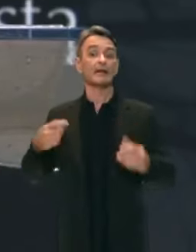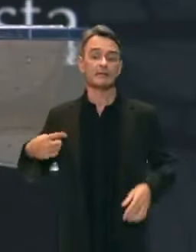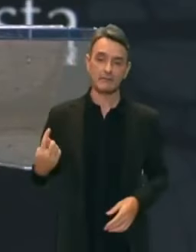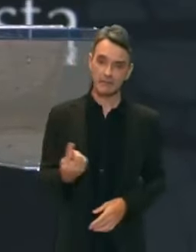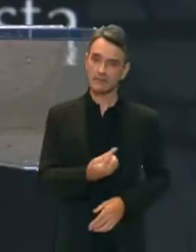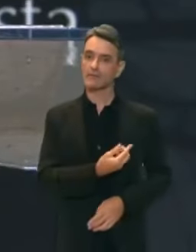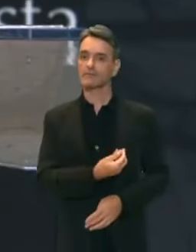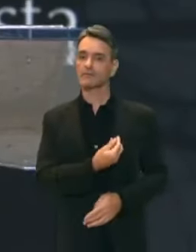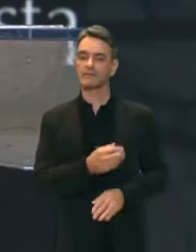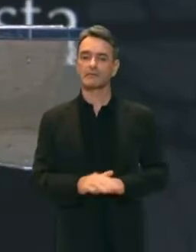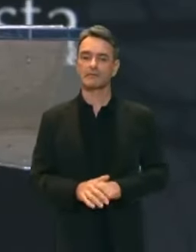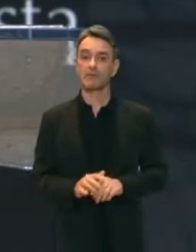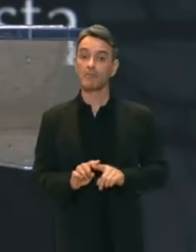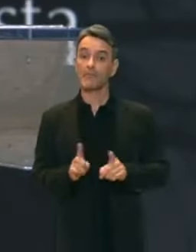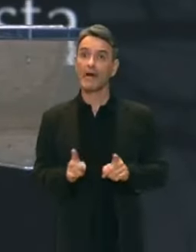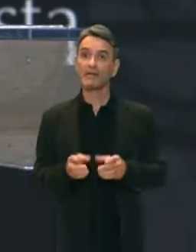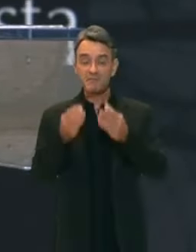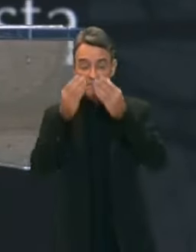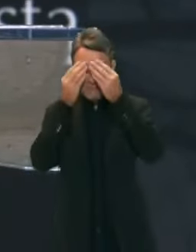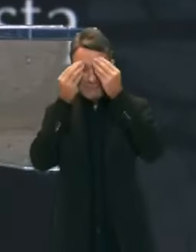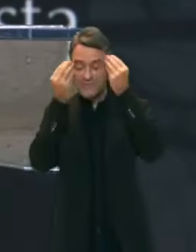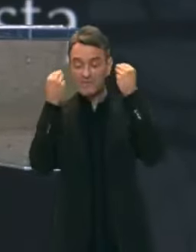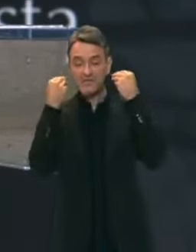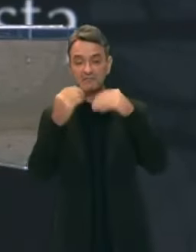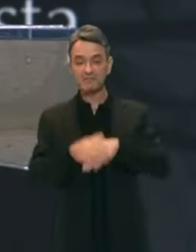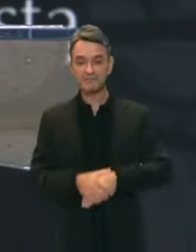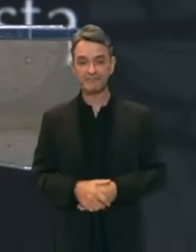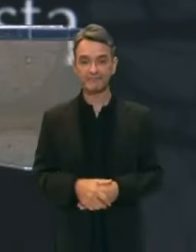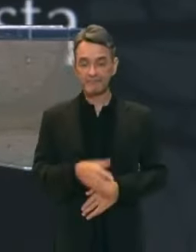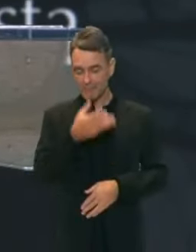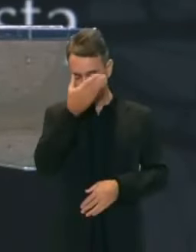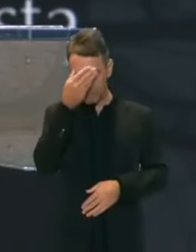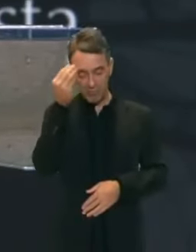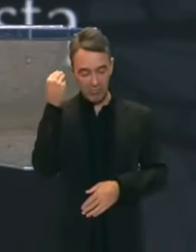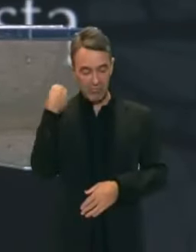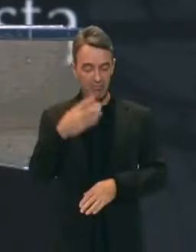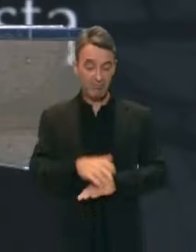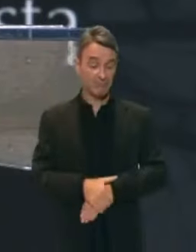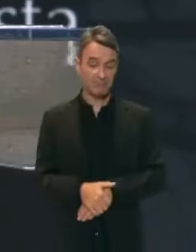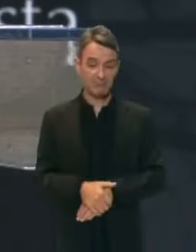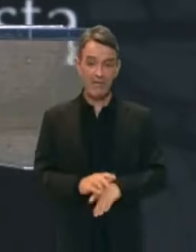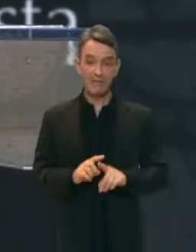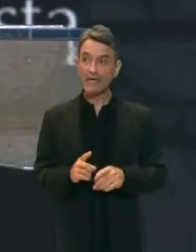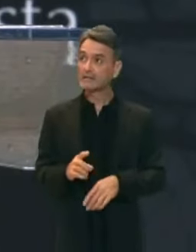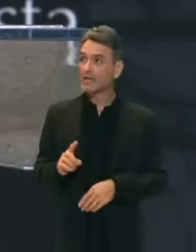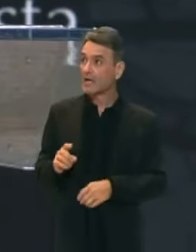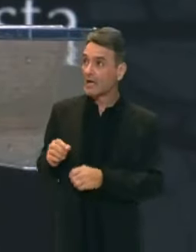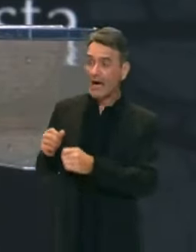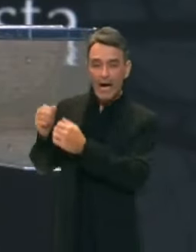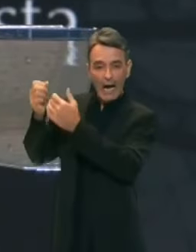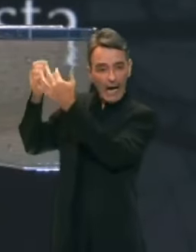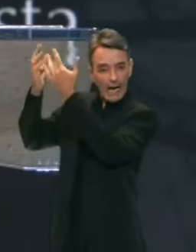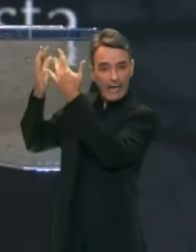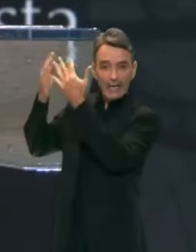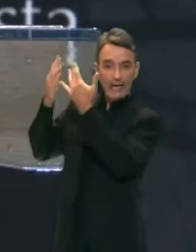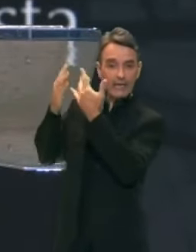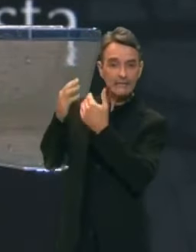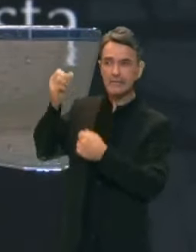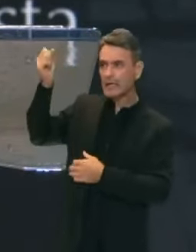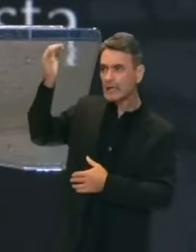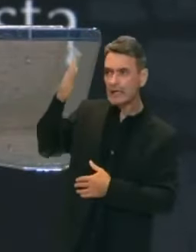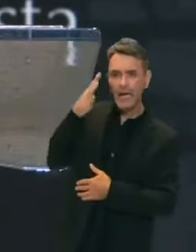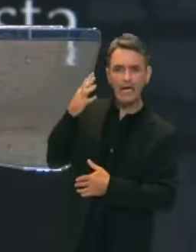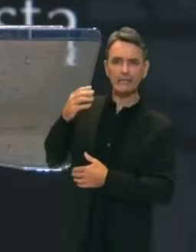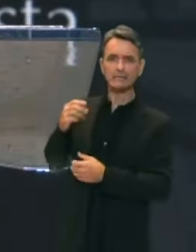esquecemos facilmente que somos fruto dessa graça extraordinária, o milagre incrível de